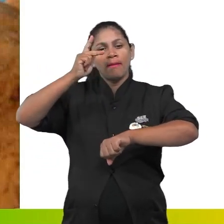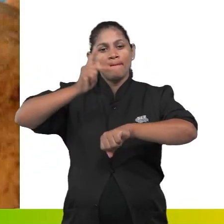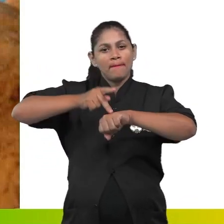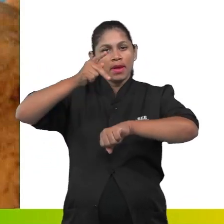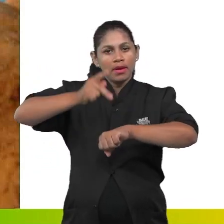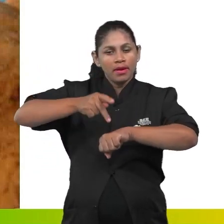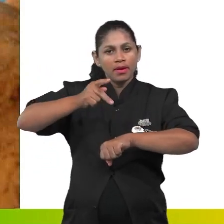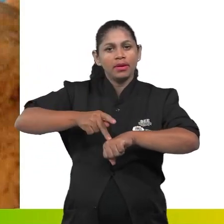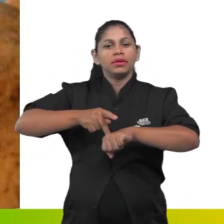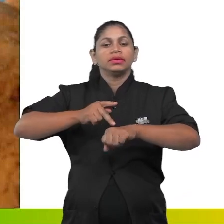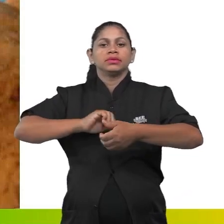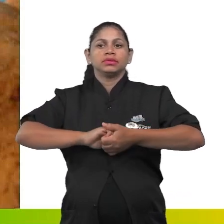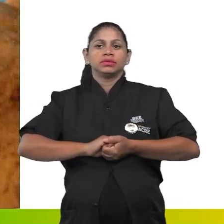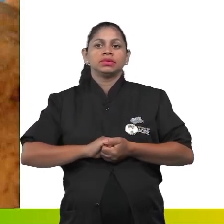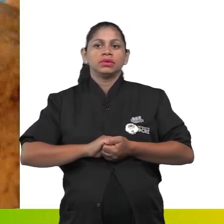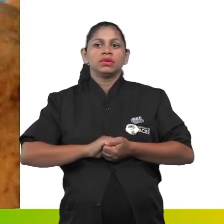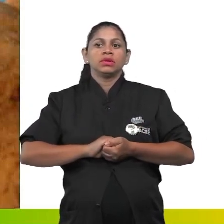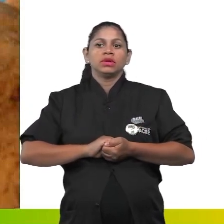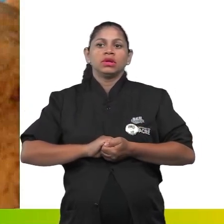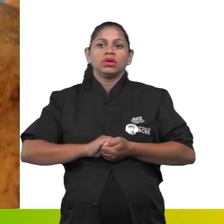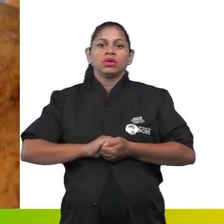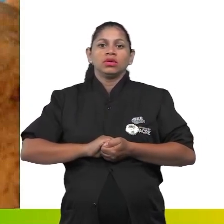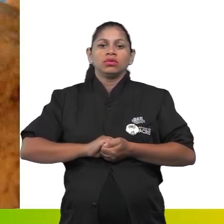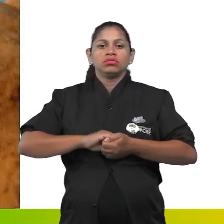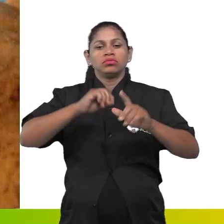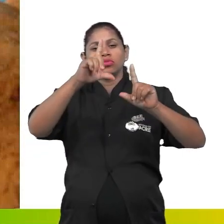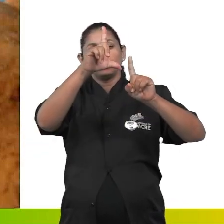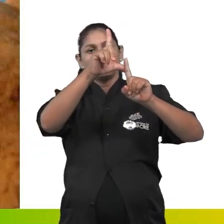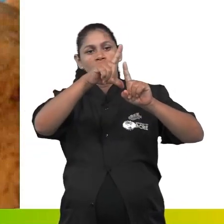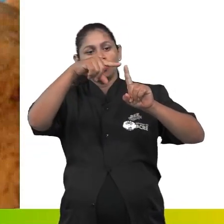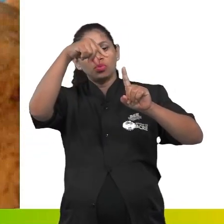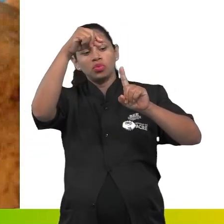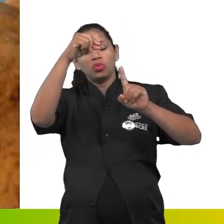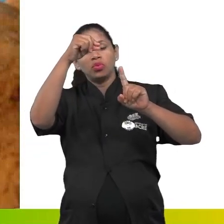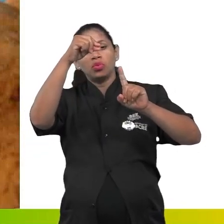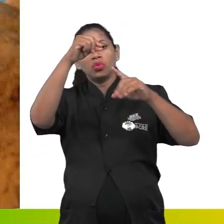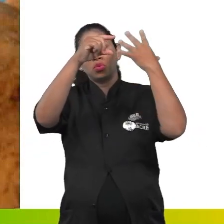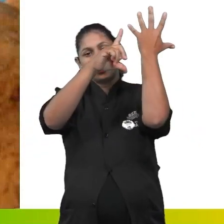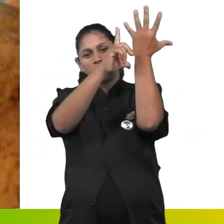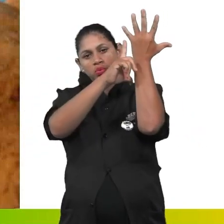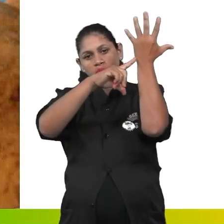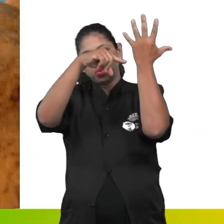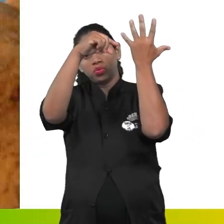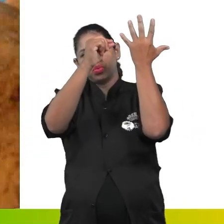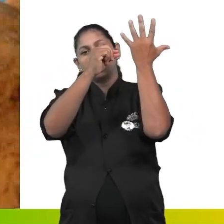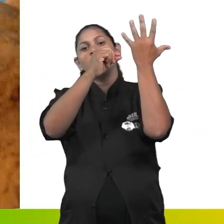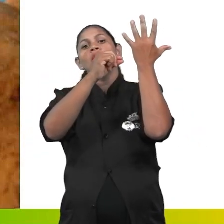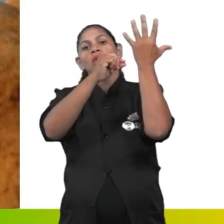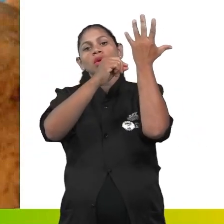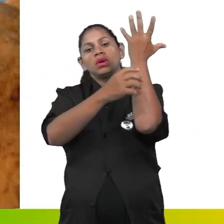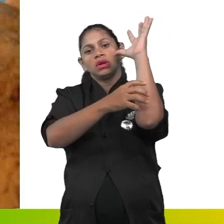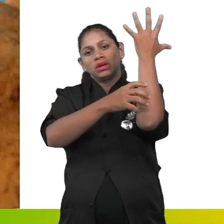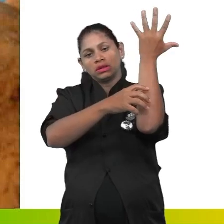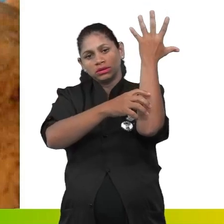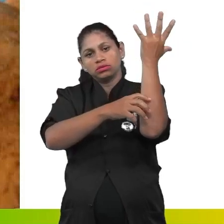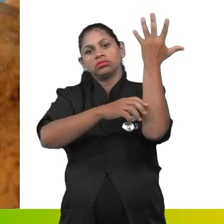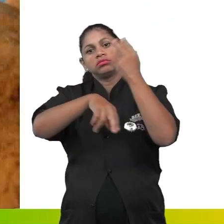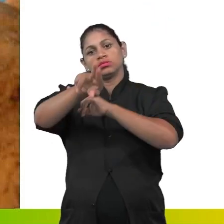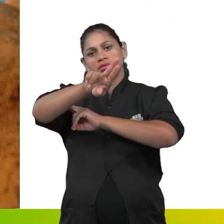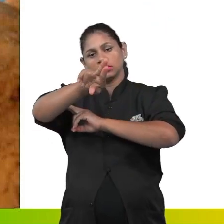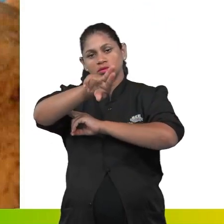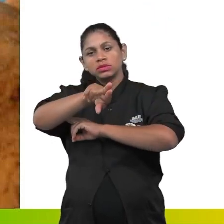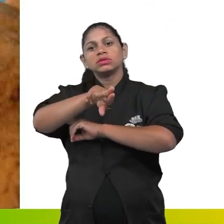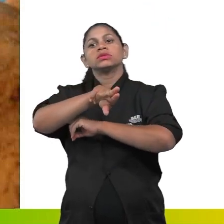usada com folhas, galhos, utilizando o elemento da